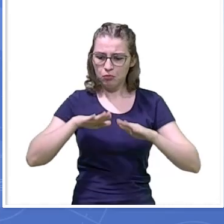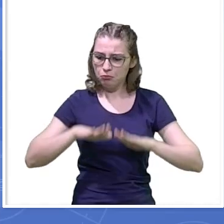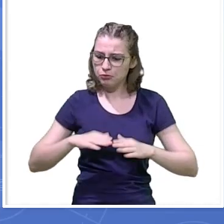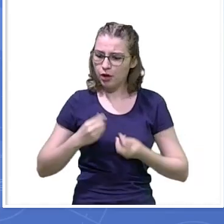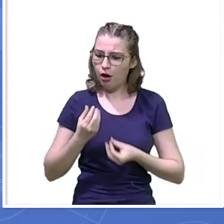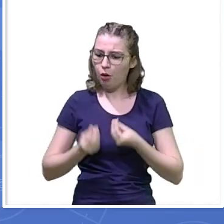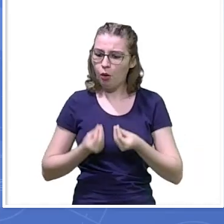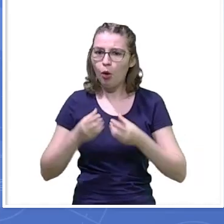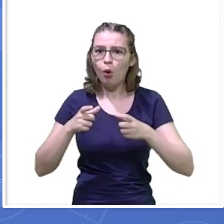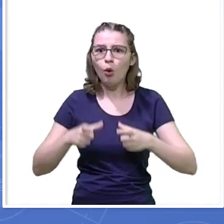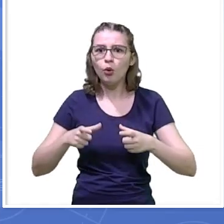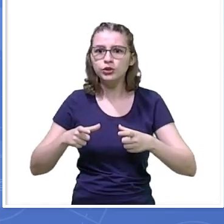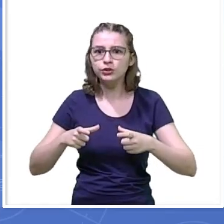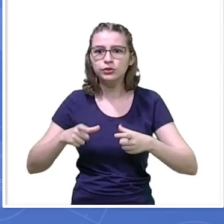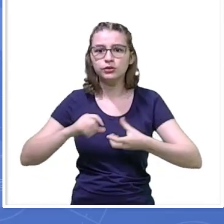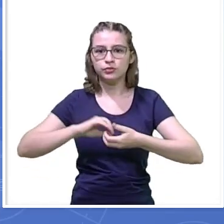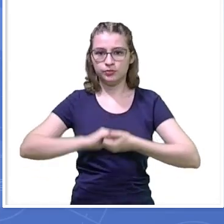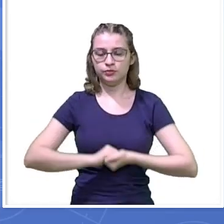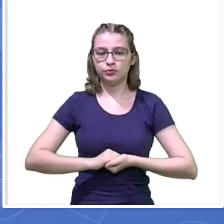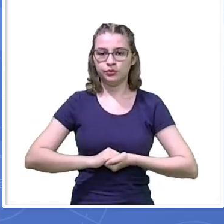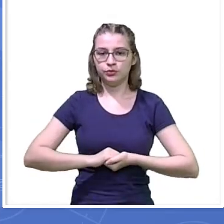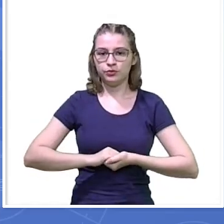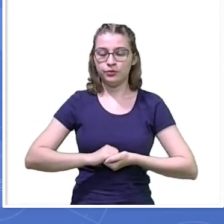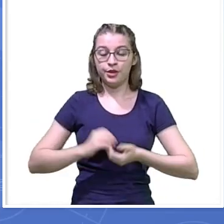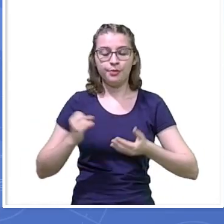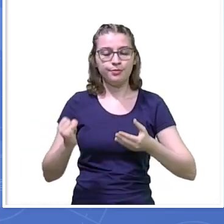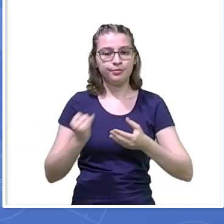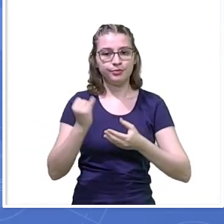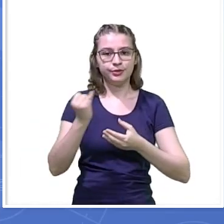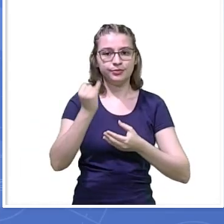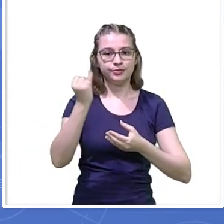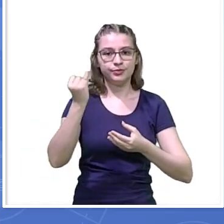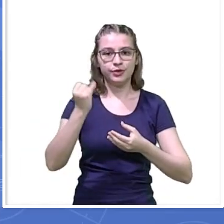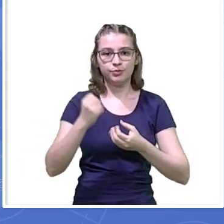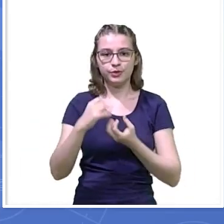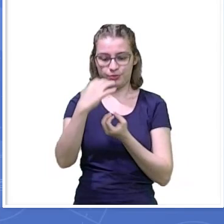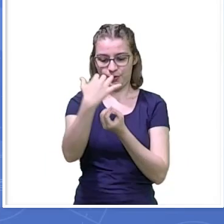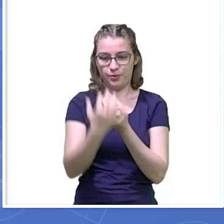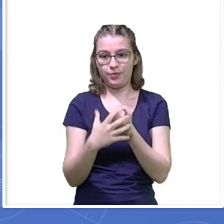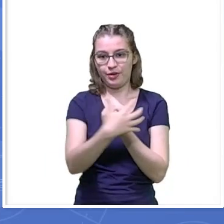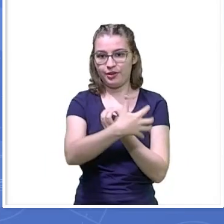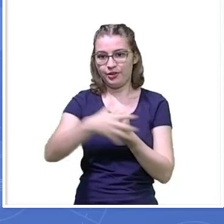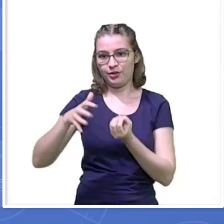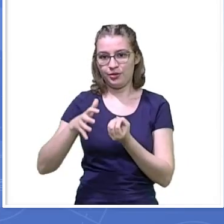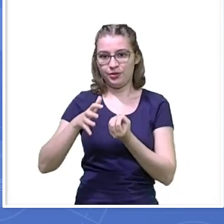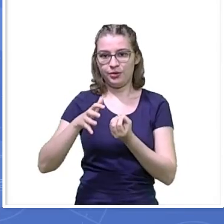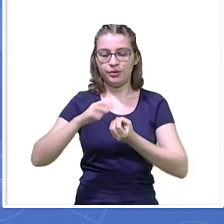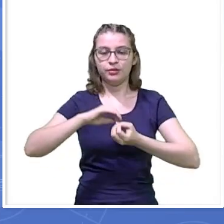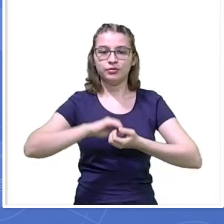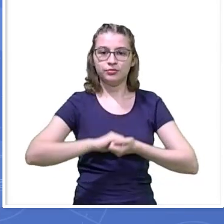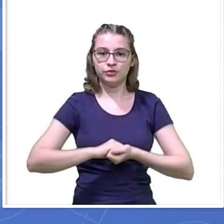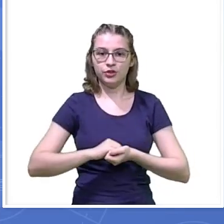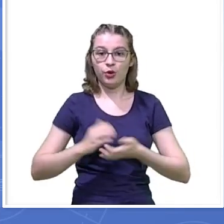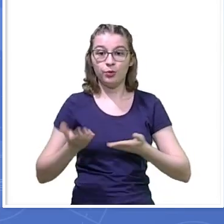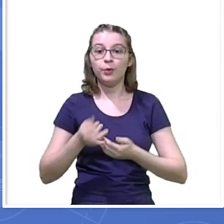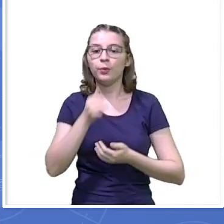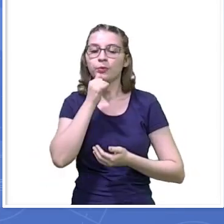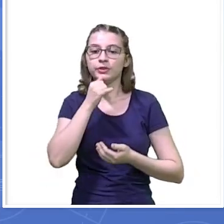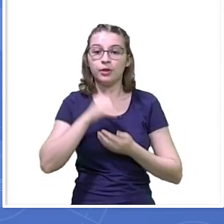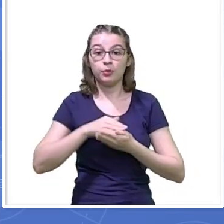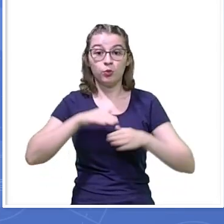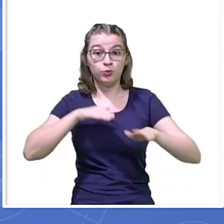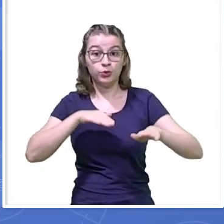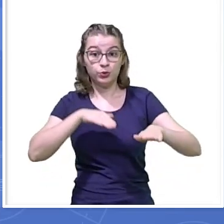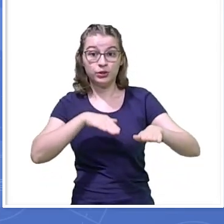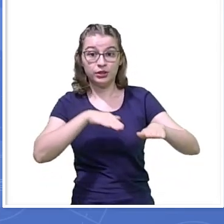tudo isso acaba dando uma importância muito grande para o sistema de coordenadas geográficas. Hoje em dia o trânsito, por exemplo, né,